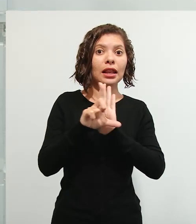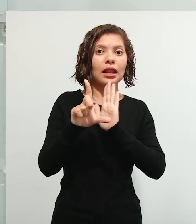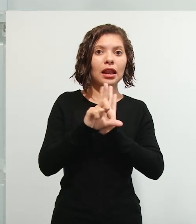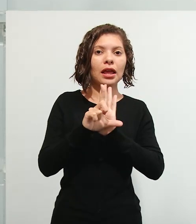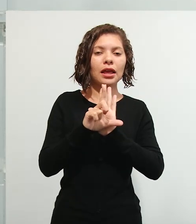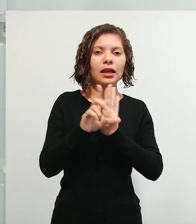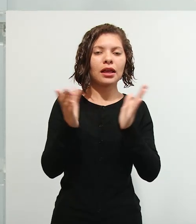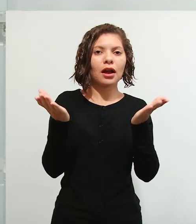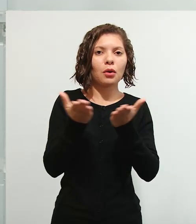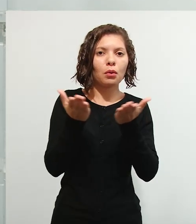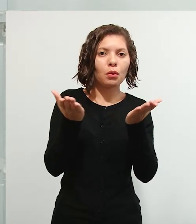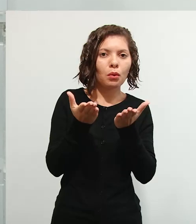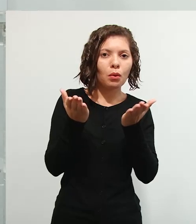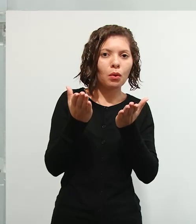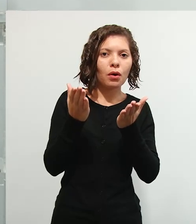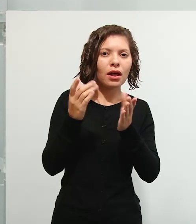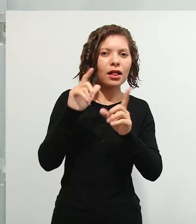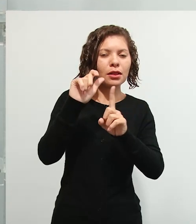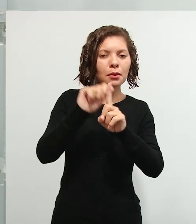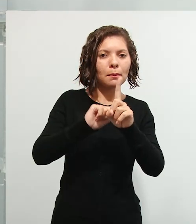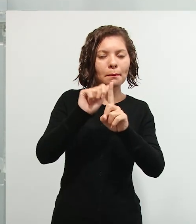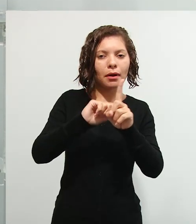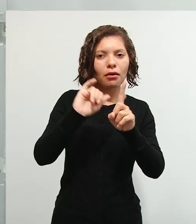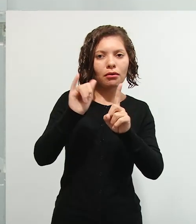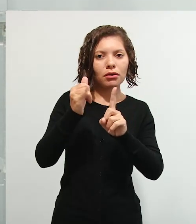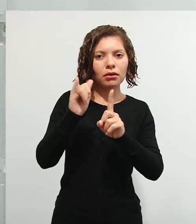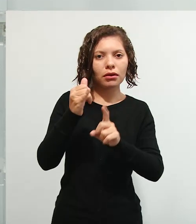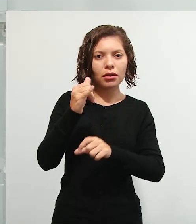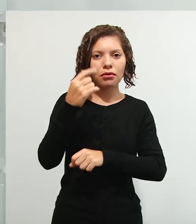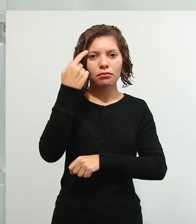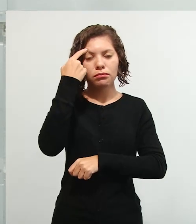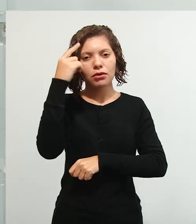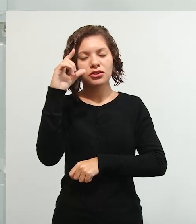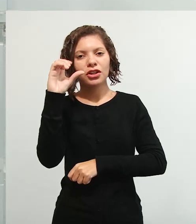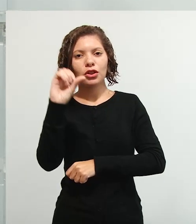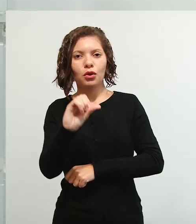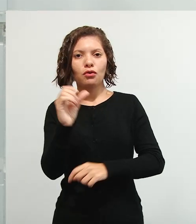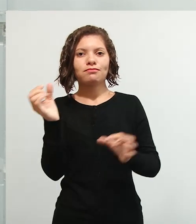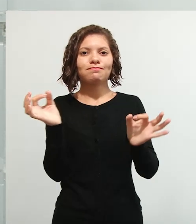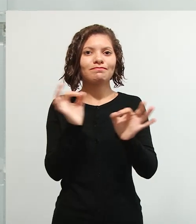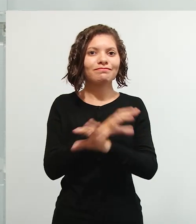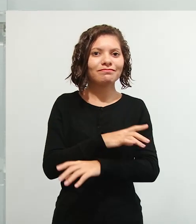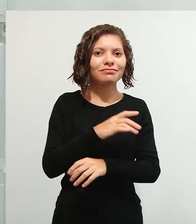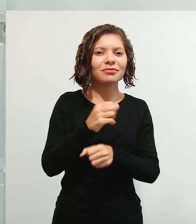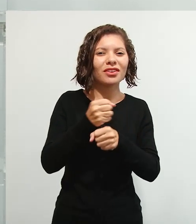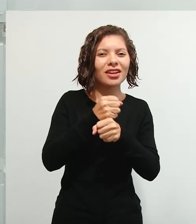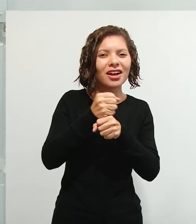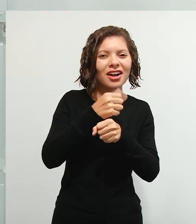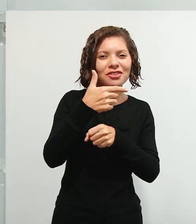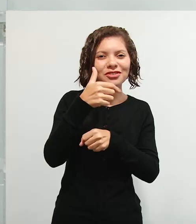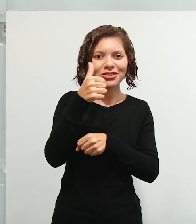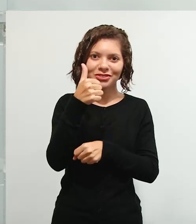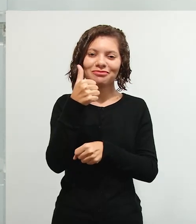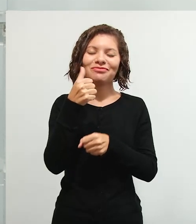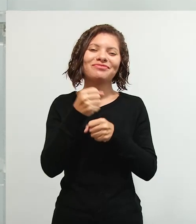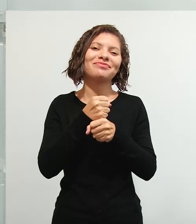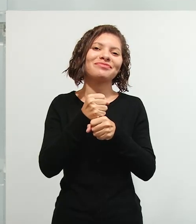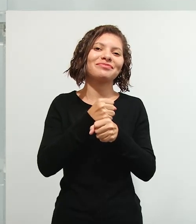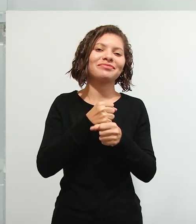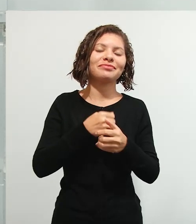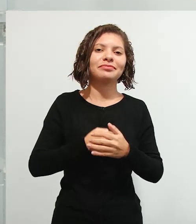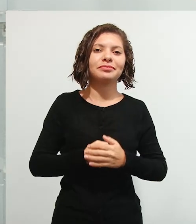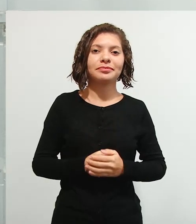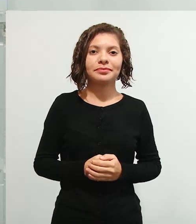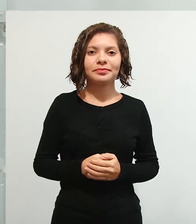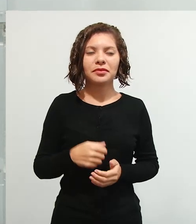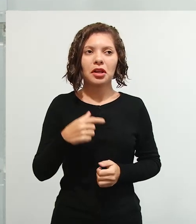lei completou 21 anos no mês passado, no dia 9 de janeiro. Então, eu vou falar um pouco sobre isso, o que tem pela frente, né?